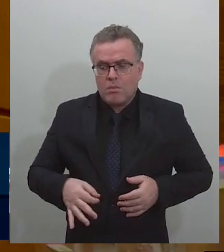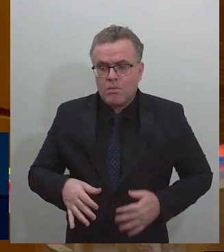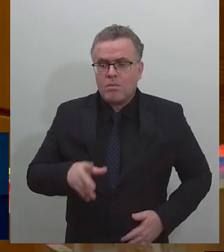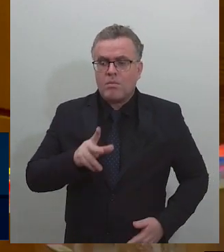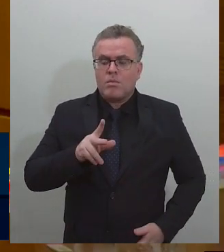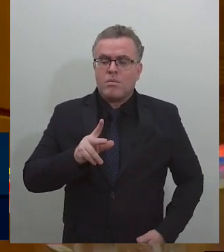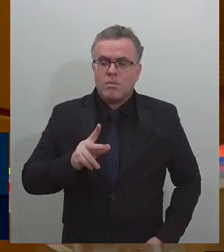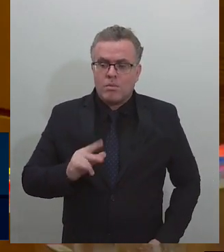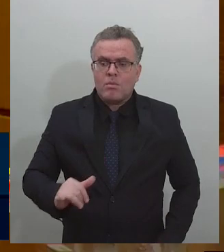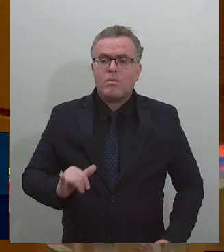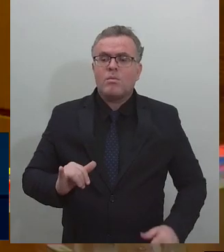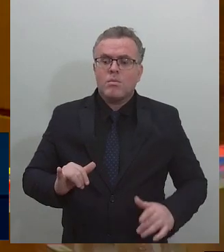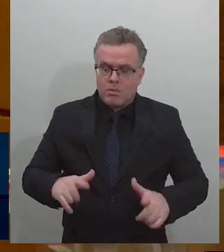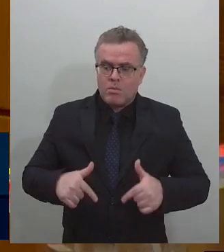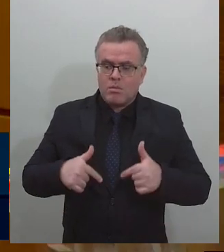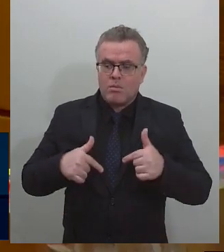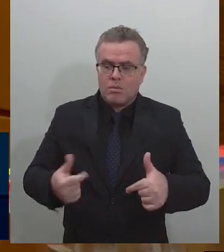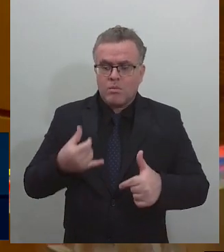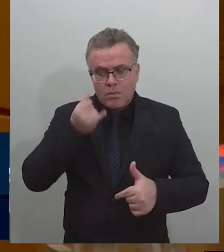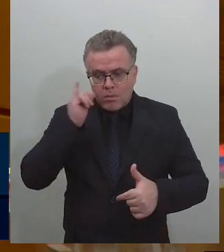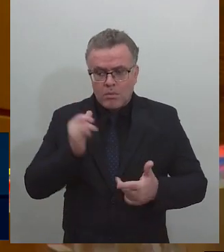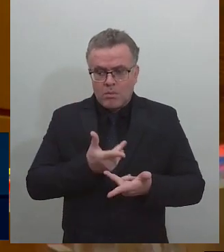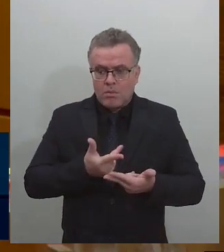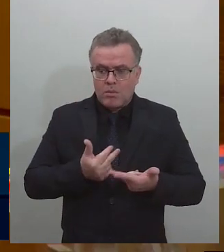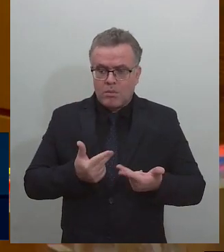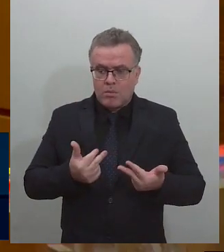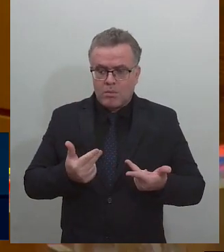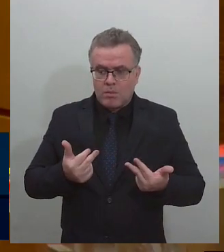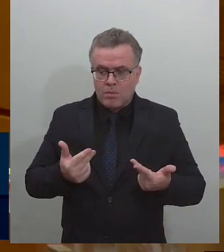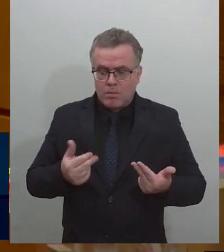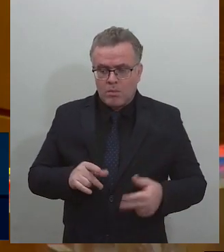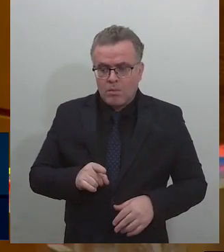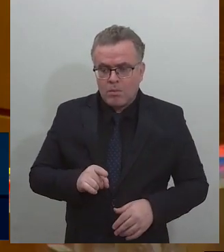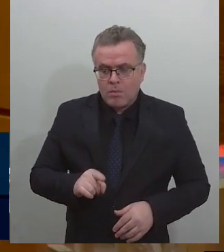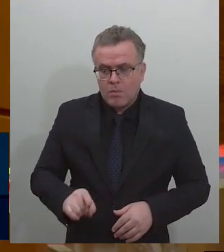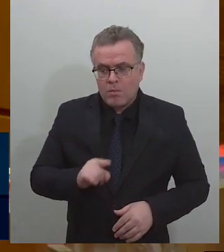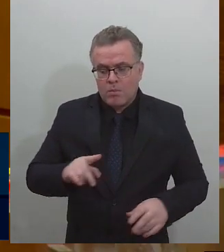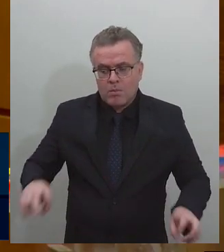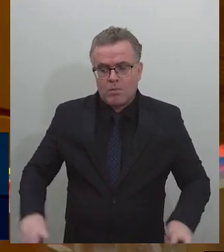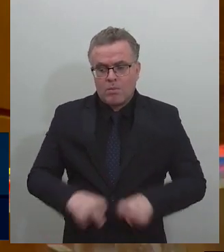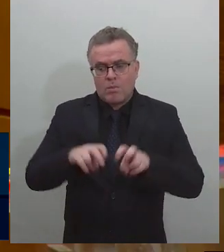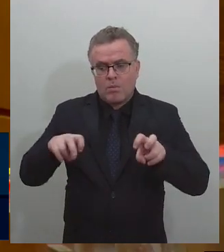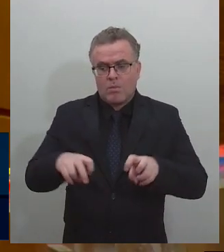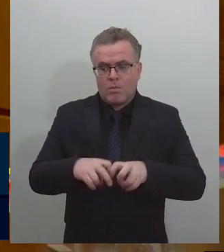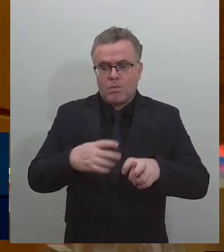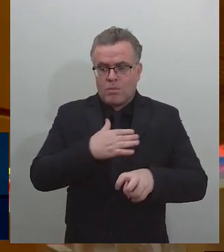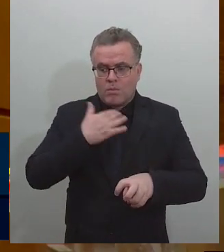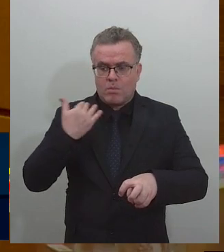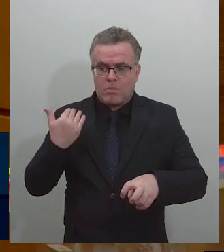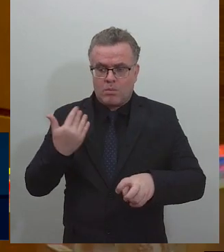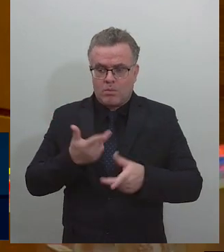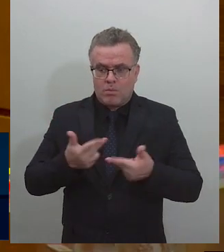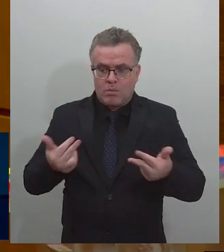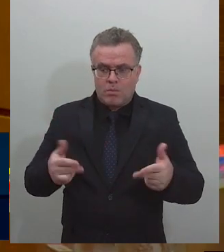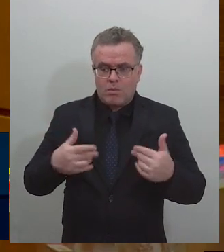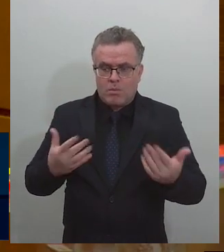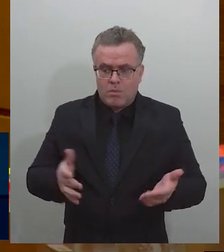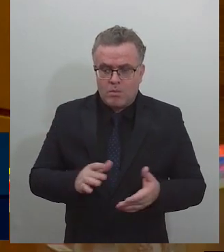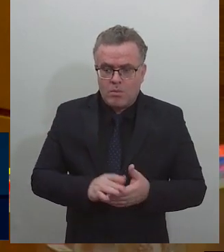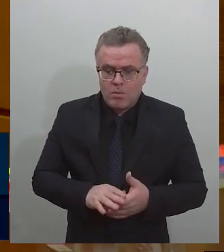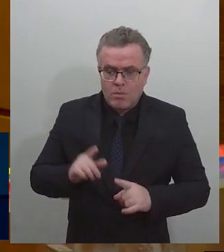prevenir, né, esses acidentes e essas mortes fatais. De janeiro de